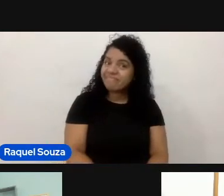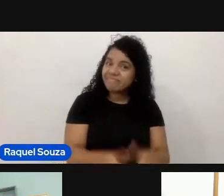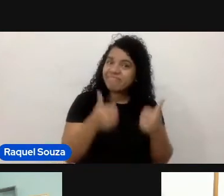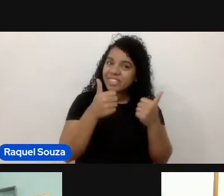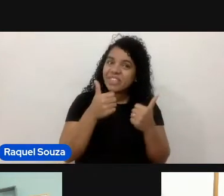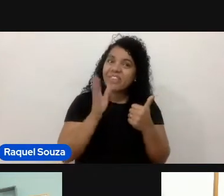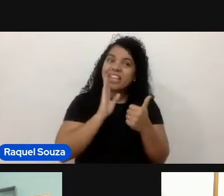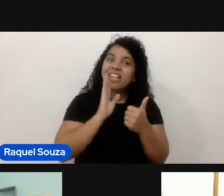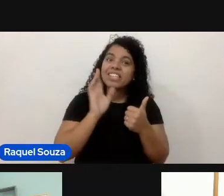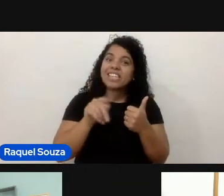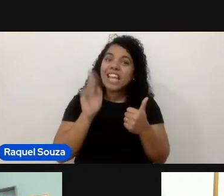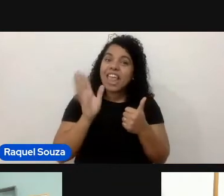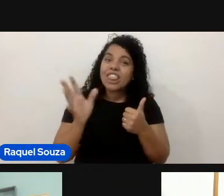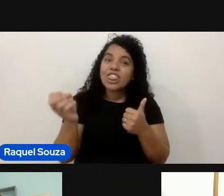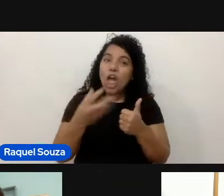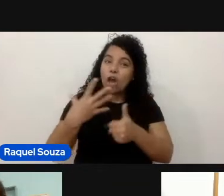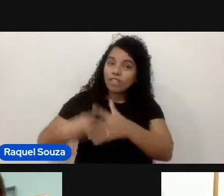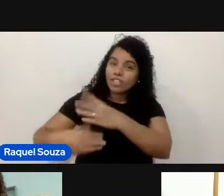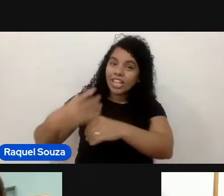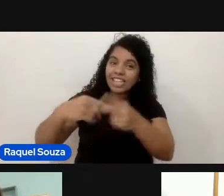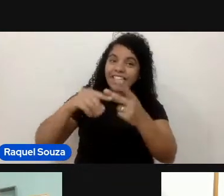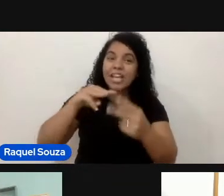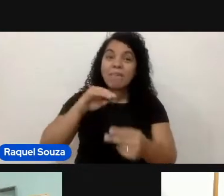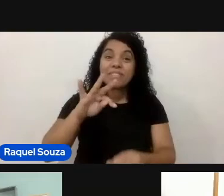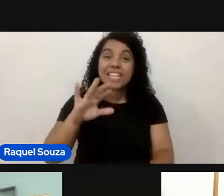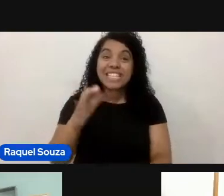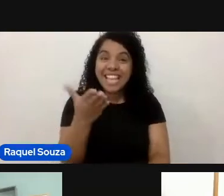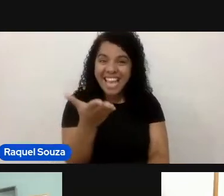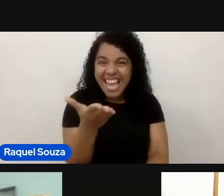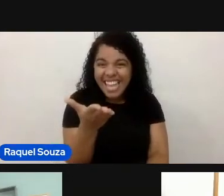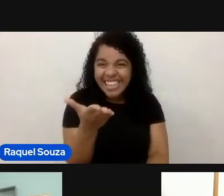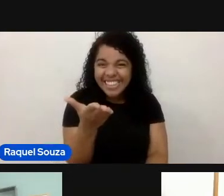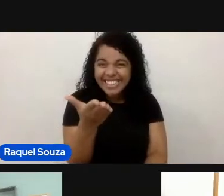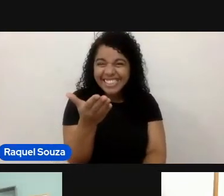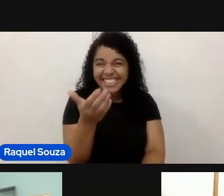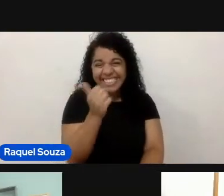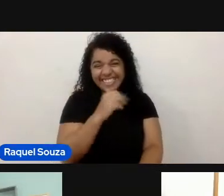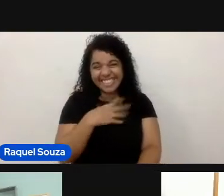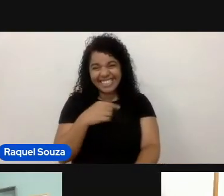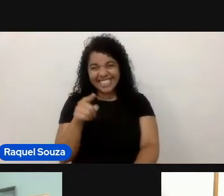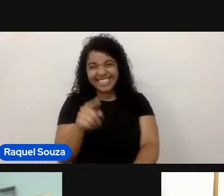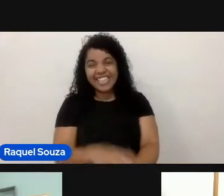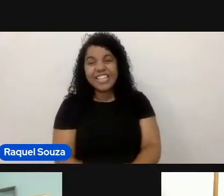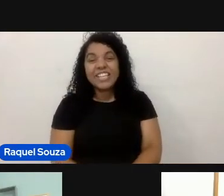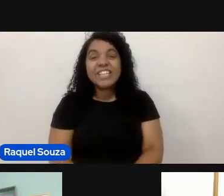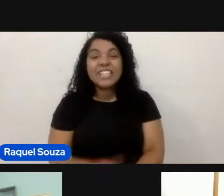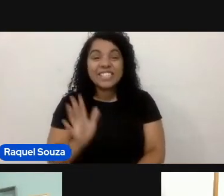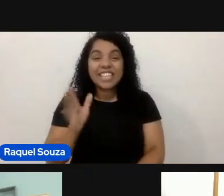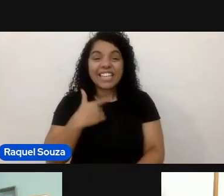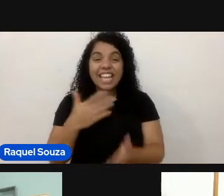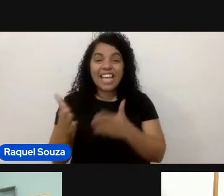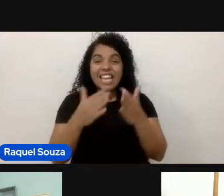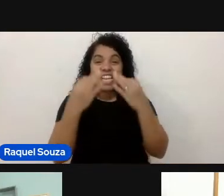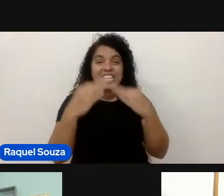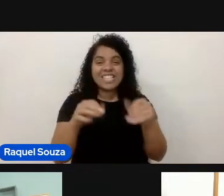nova geração, né, do MTC aí, já está no caminho certo.